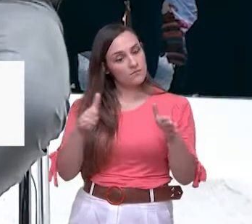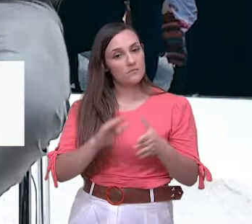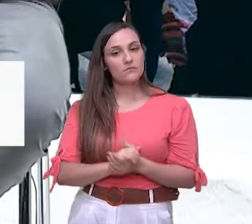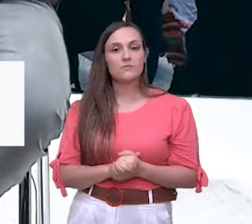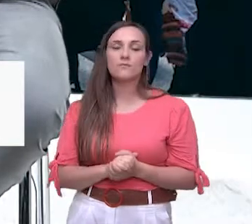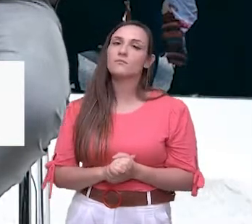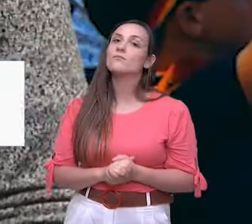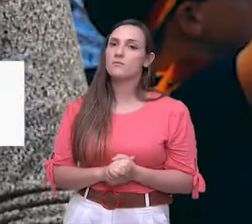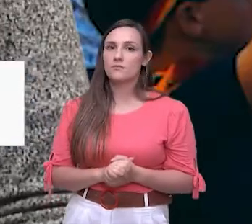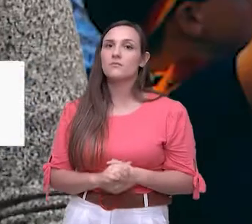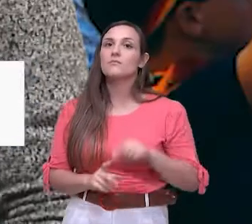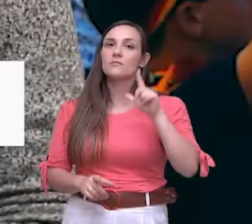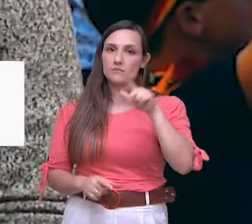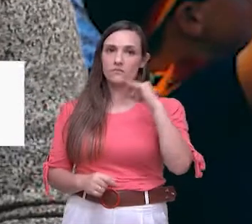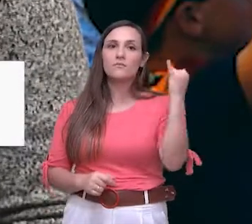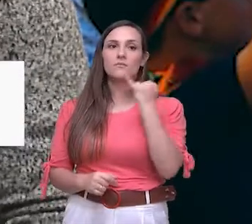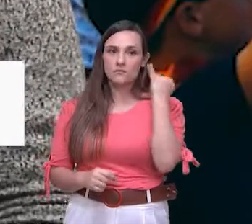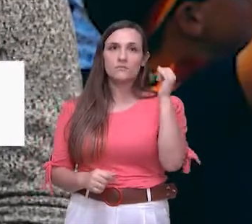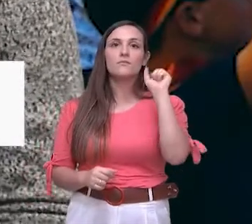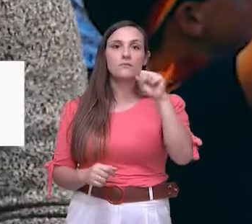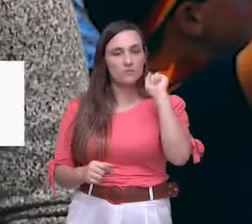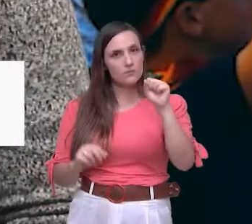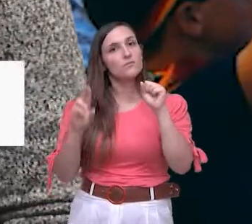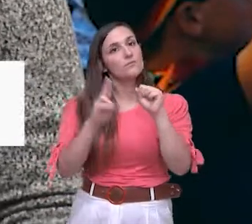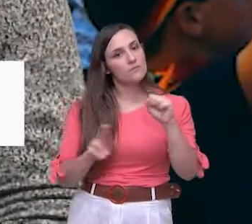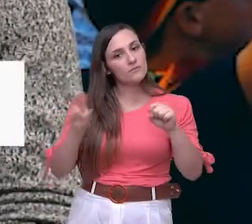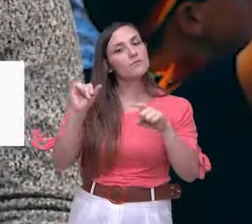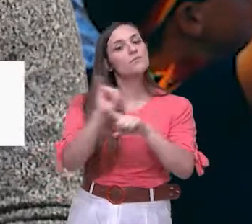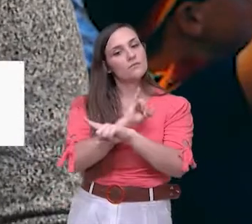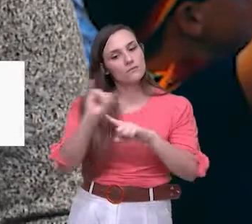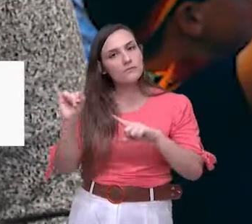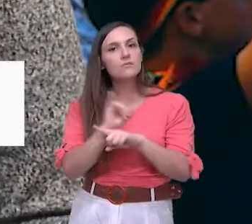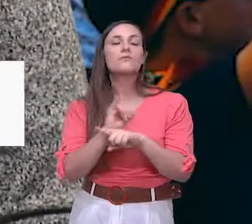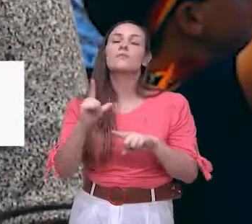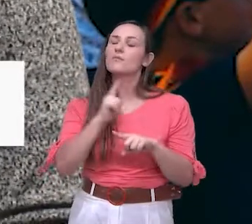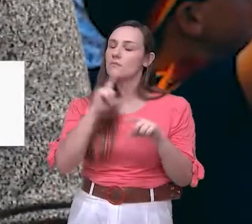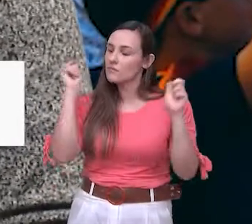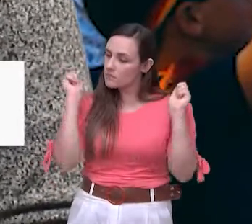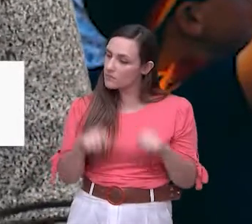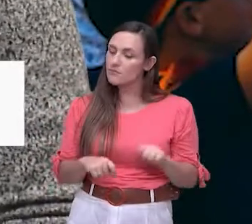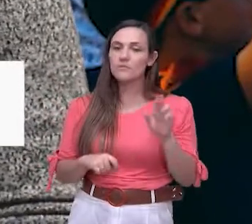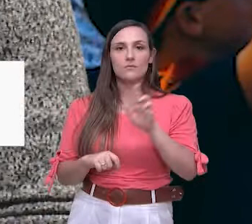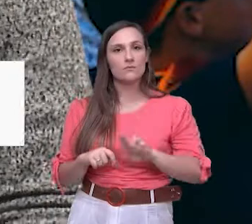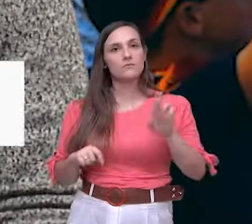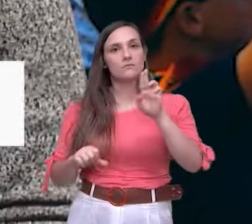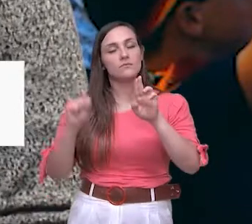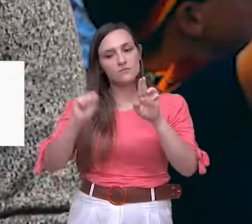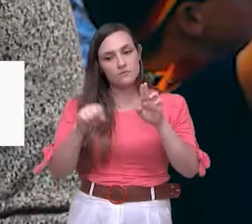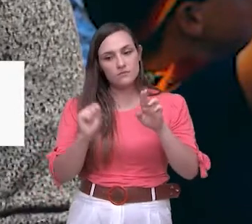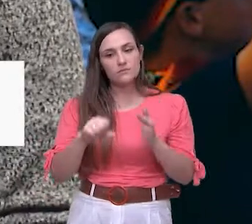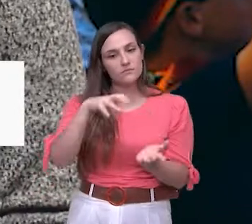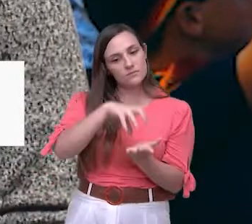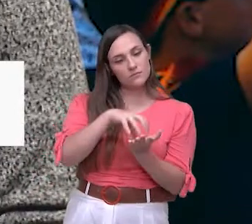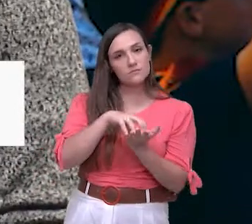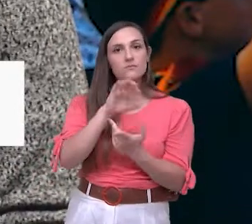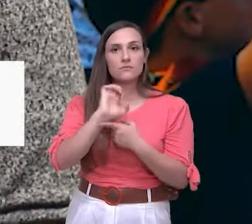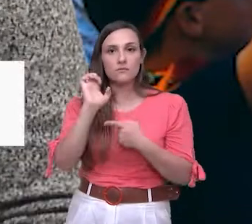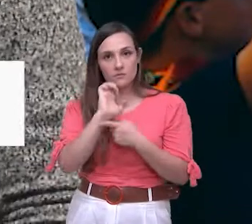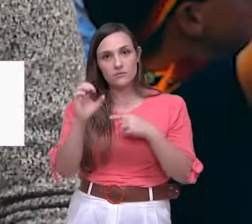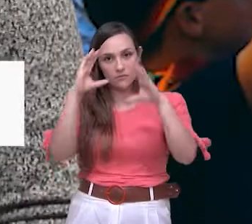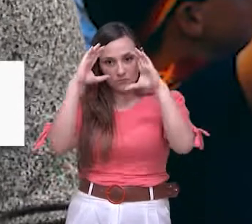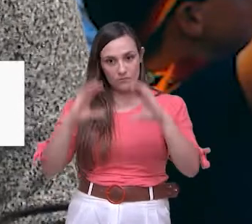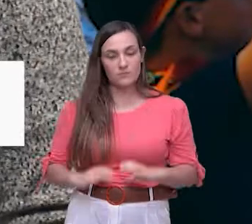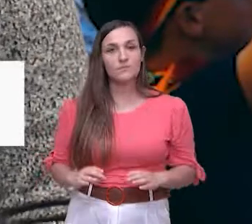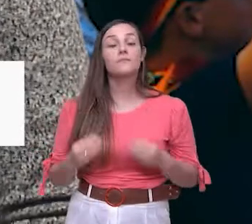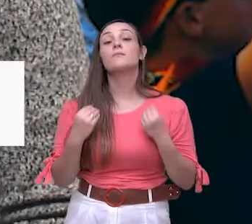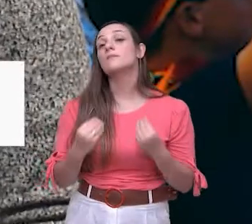por um determinado tempo então é importante que utilizem que saibam que existe esse recurso que no Centro Estadual de cidadania